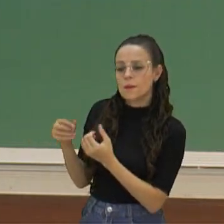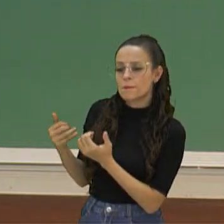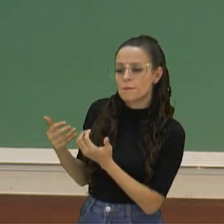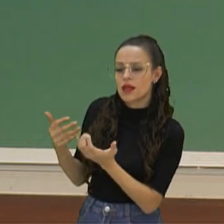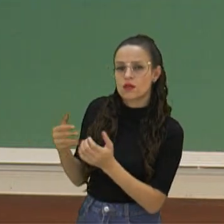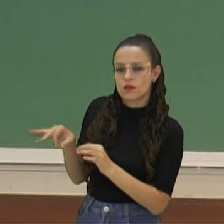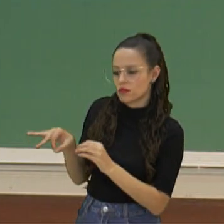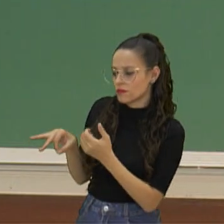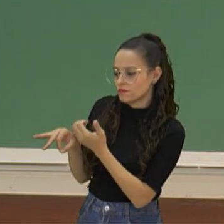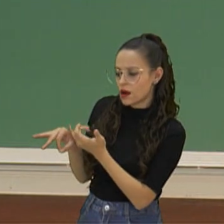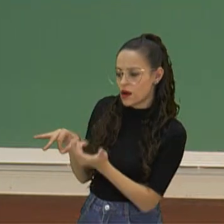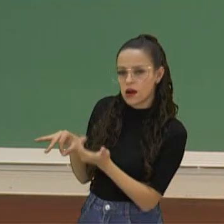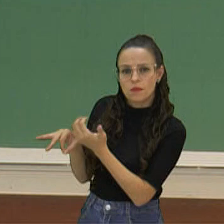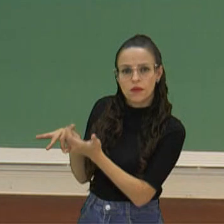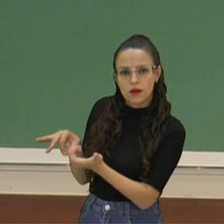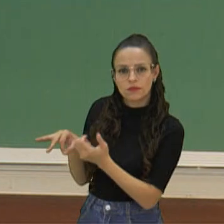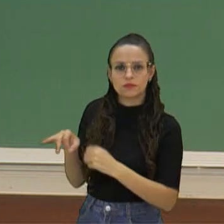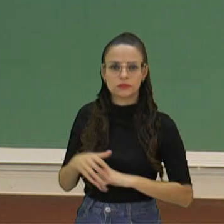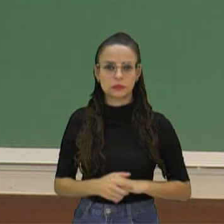aqui, ok?